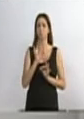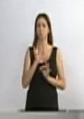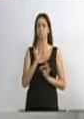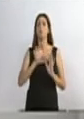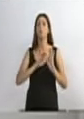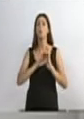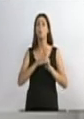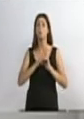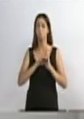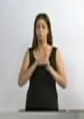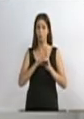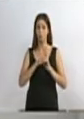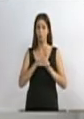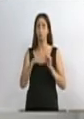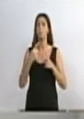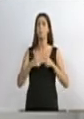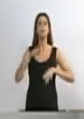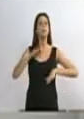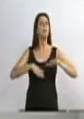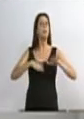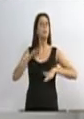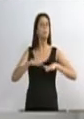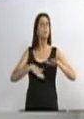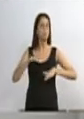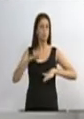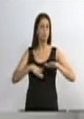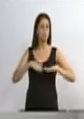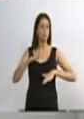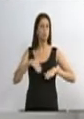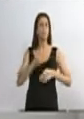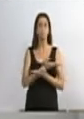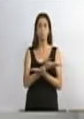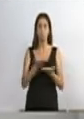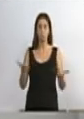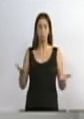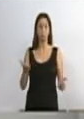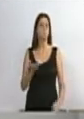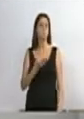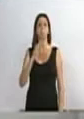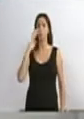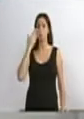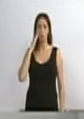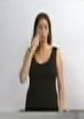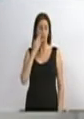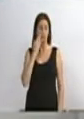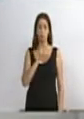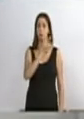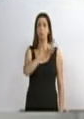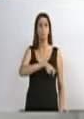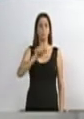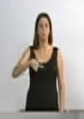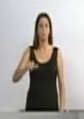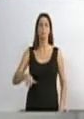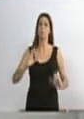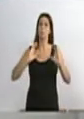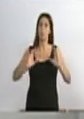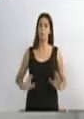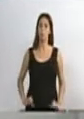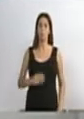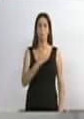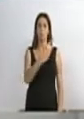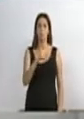conceito aqui, porque talvez os próprios não tomem conhecimento dos seus próprios